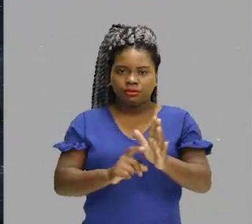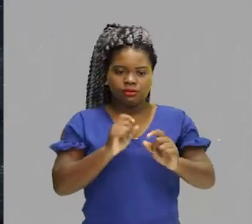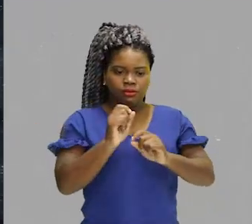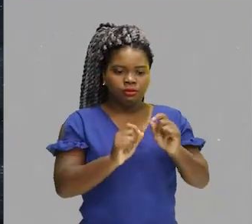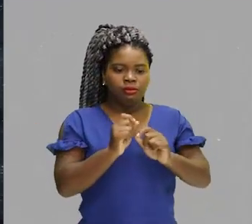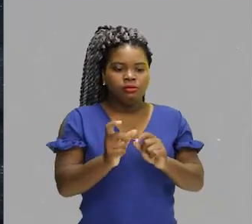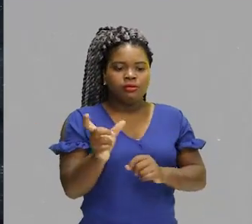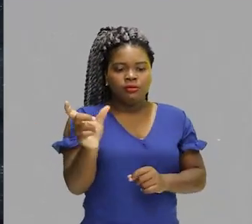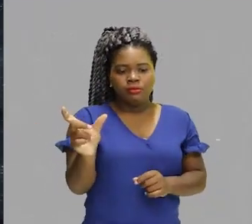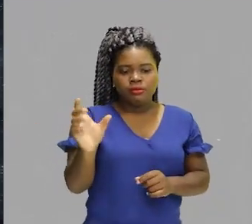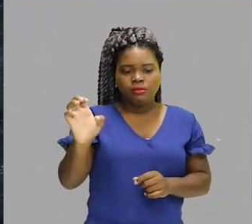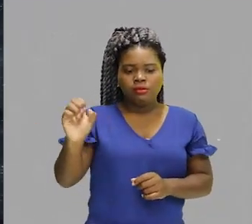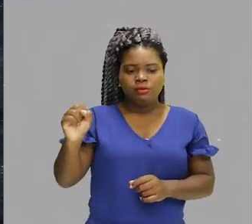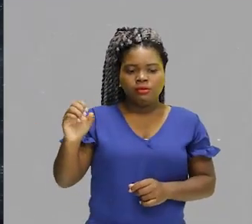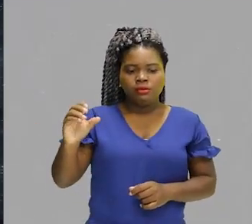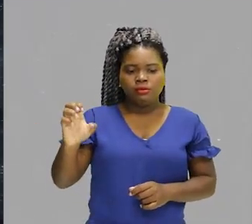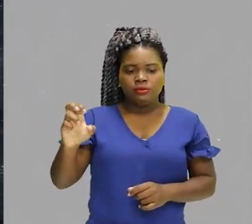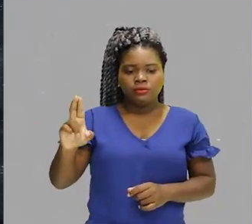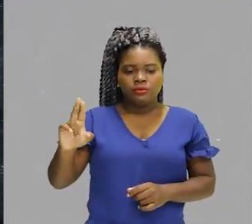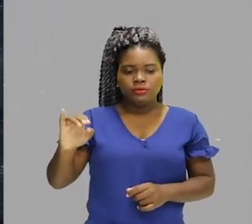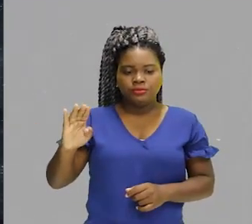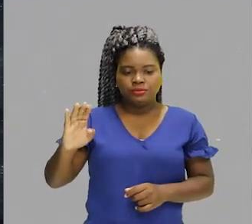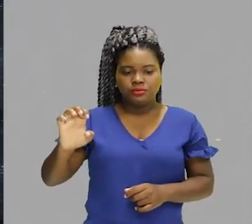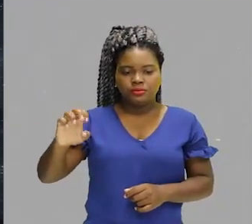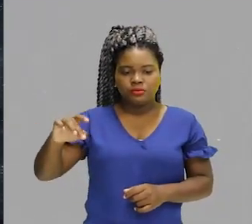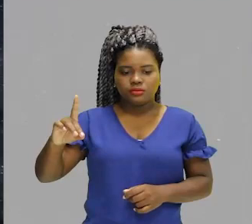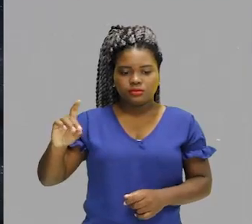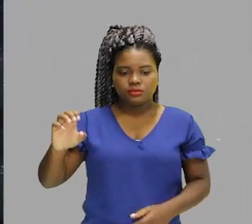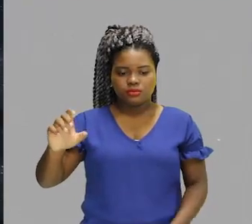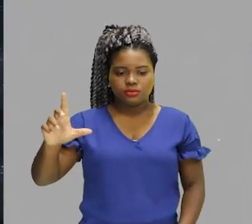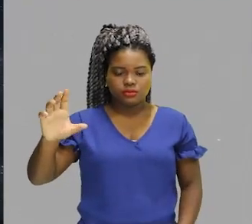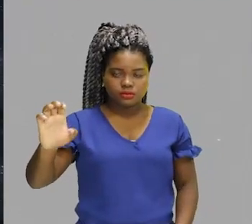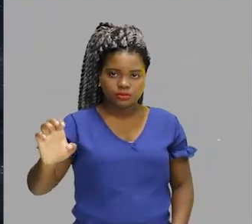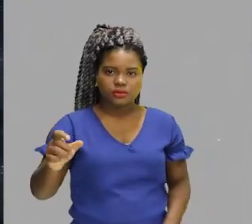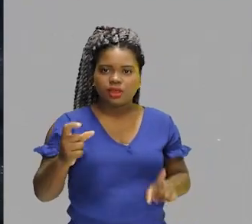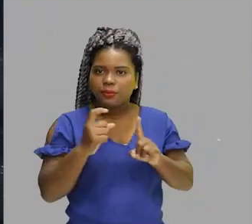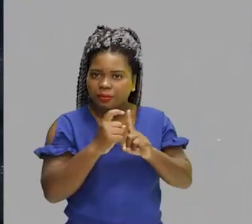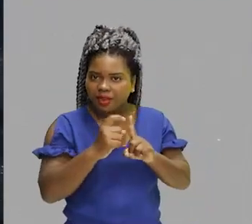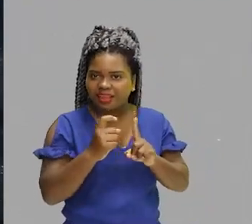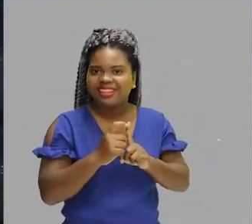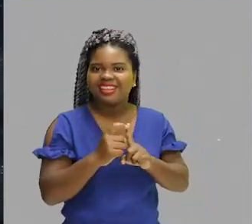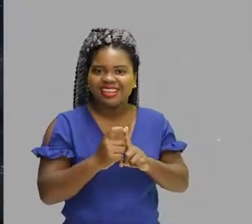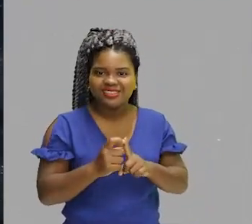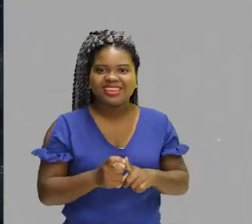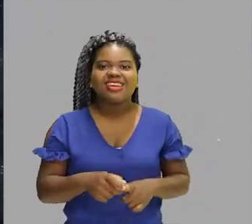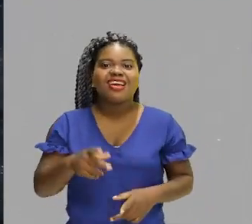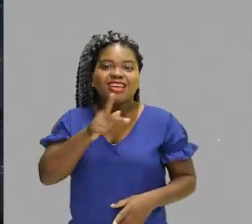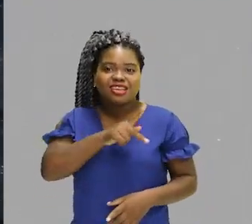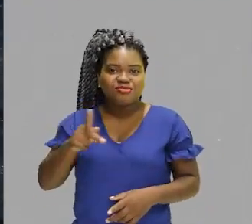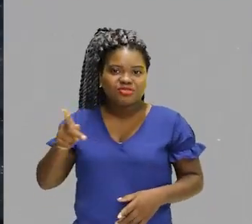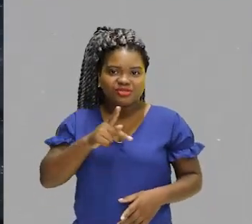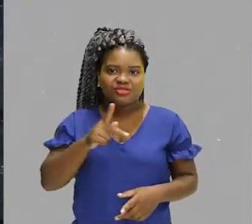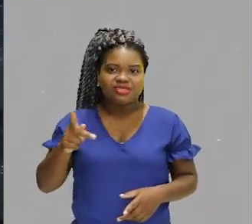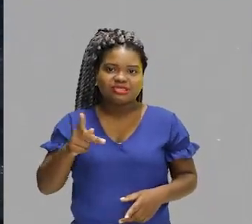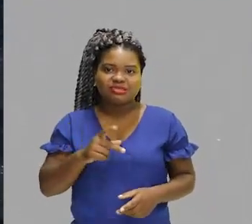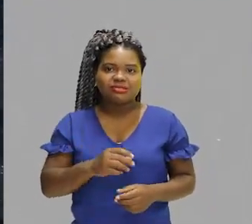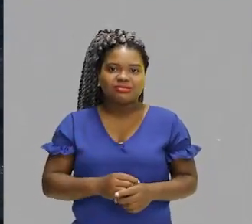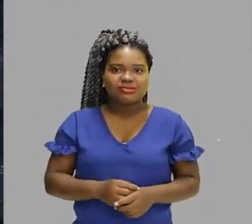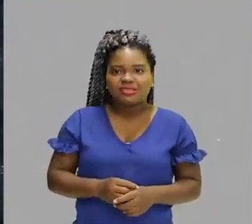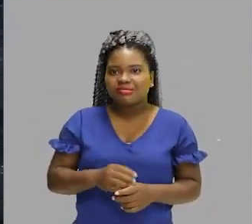frisar, escreviéndole, a palavra que deu um nó na língua da professora, escreviéndole,